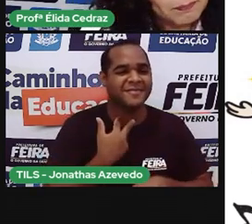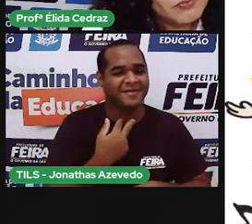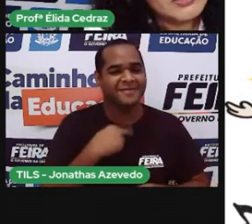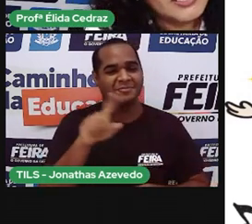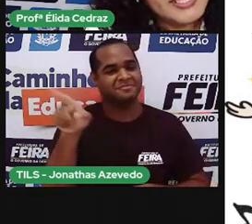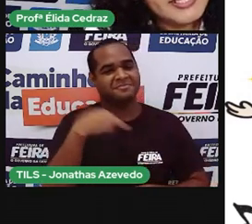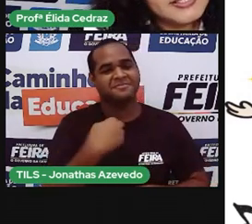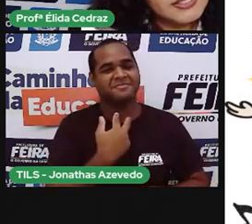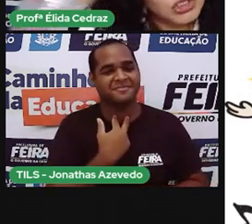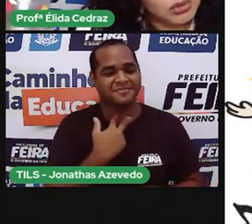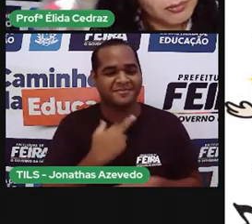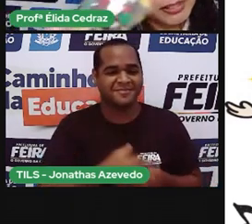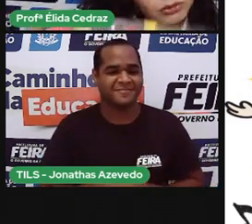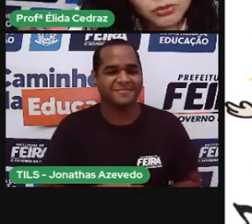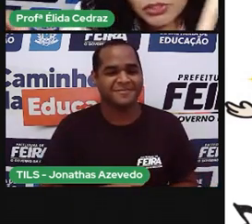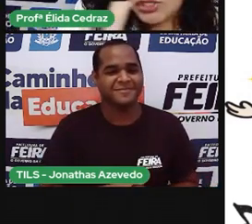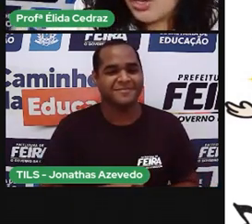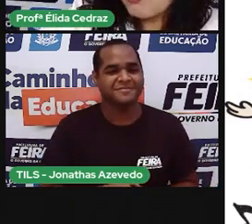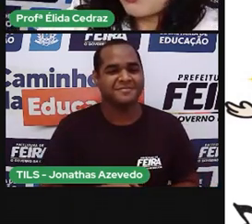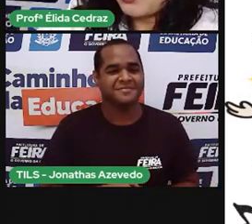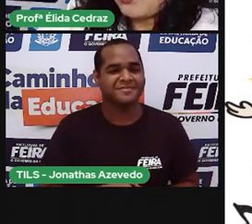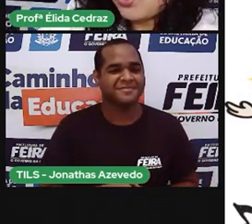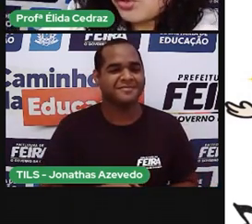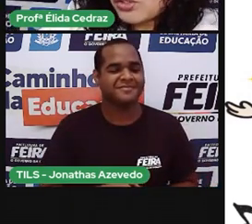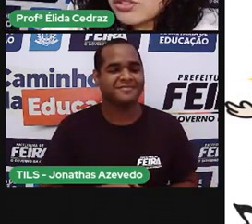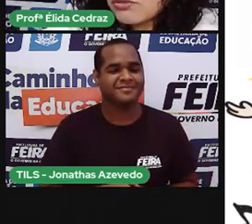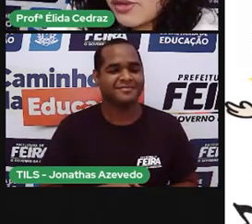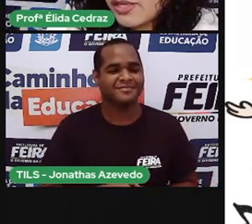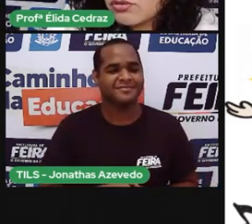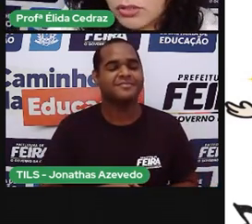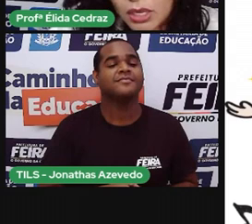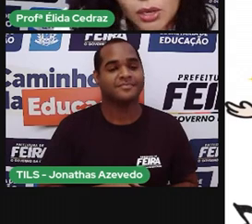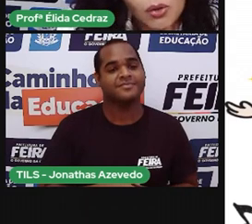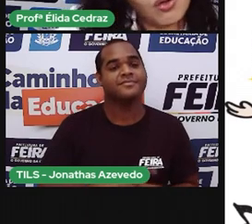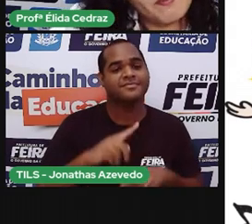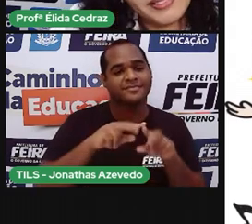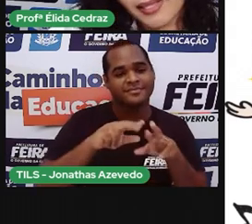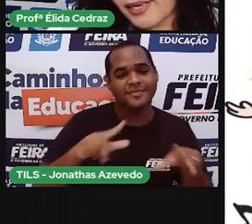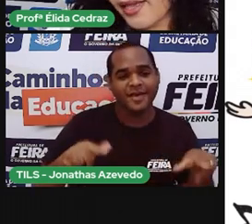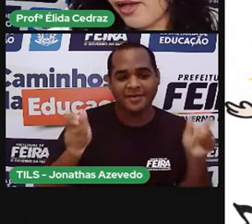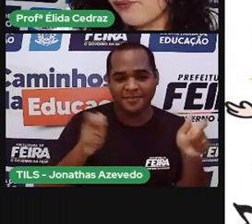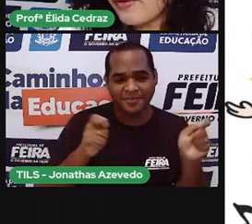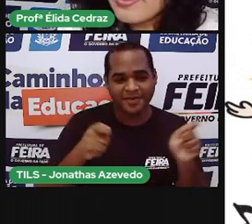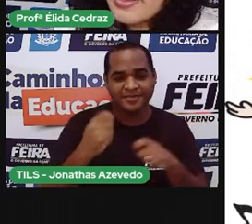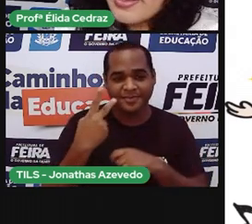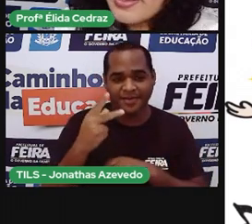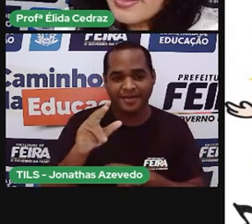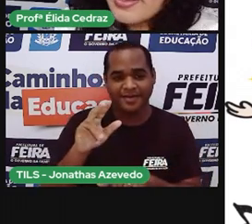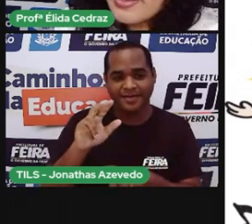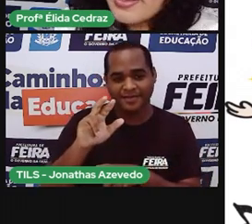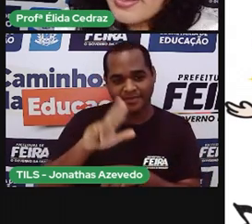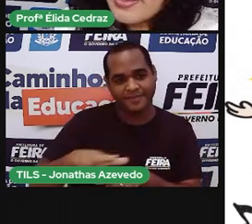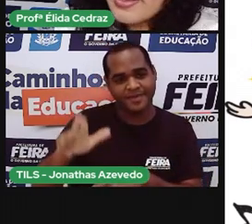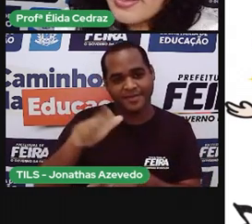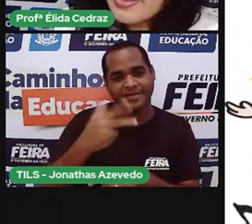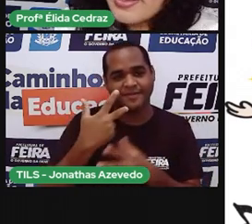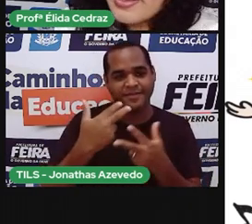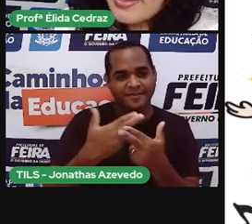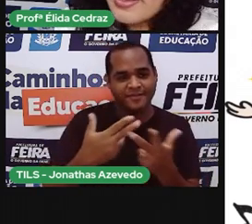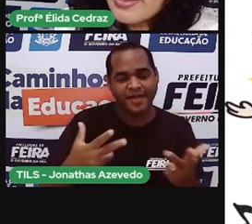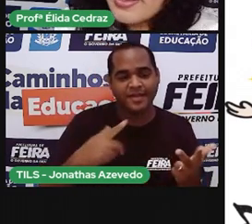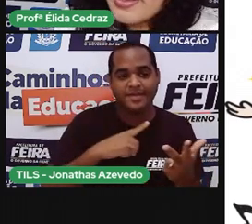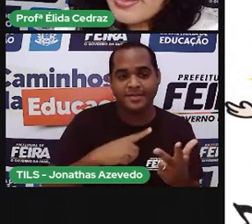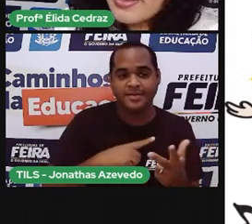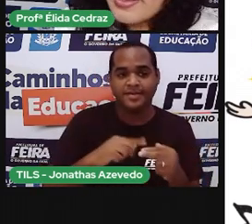você esses instrumentos foram todos feitos com material reciclado